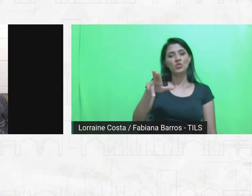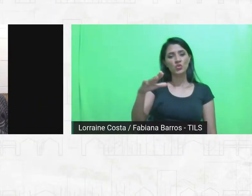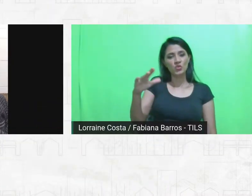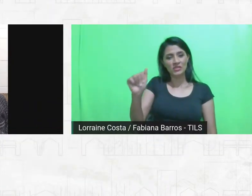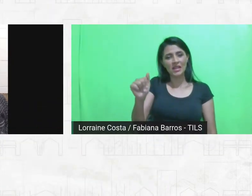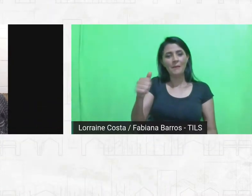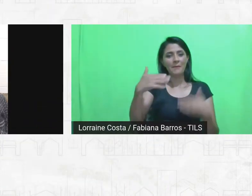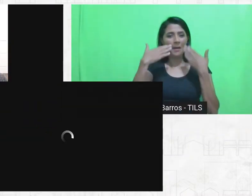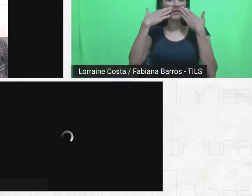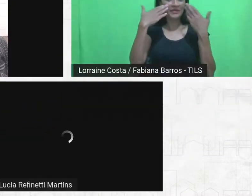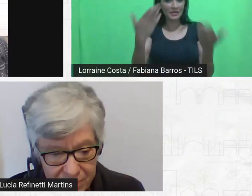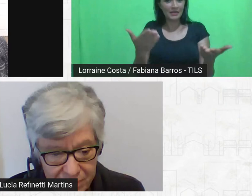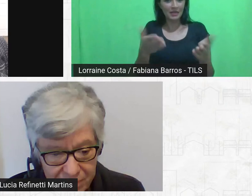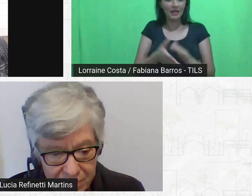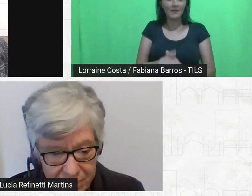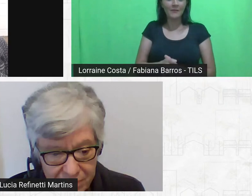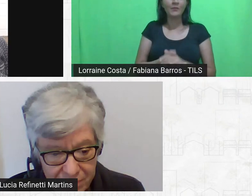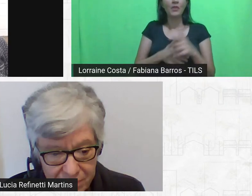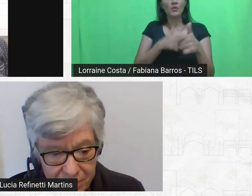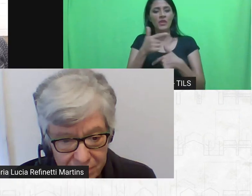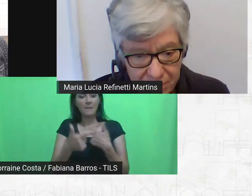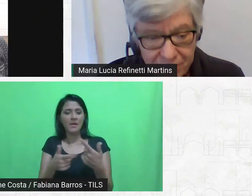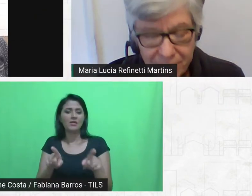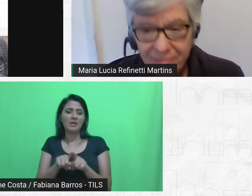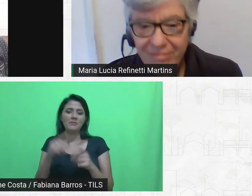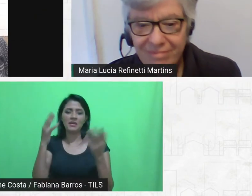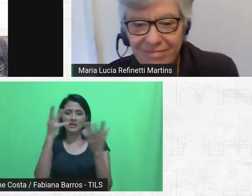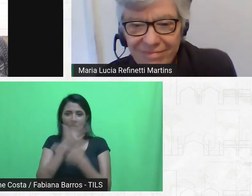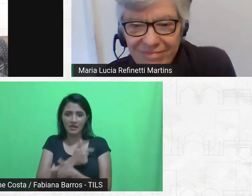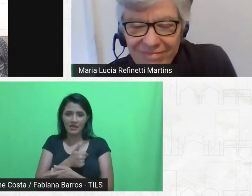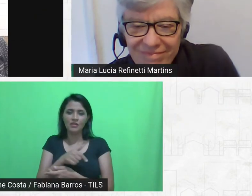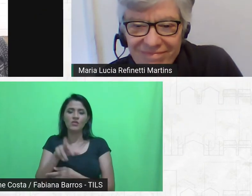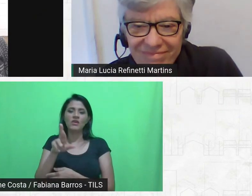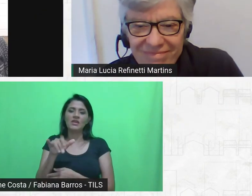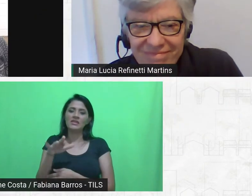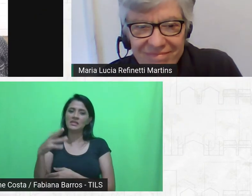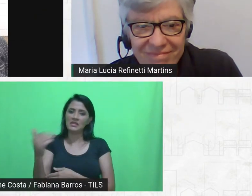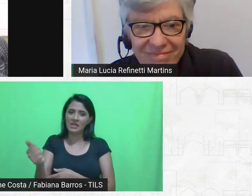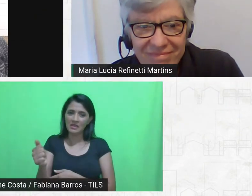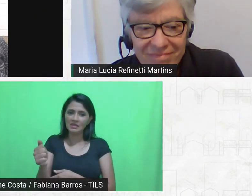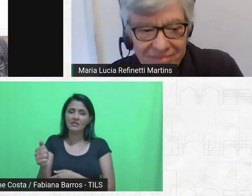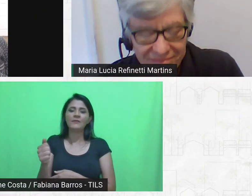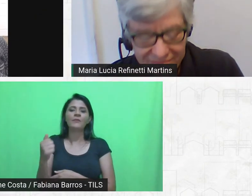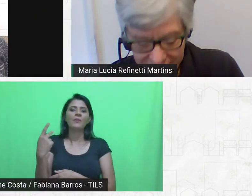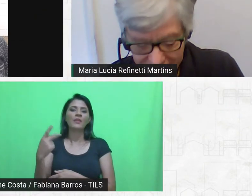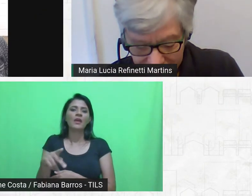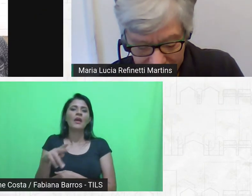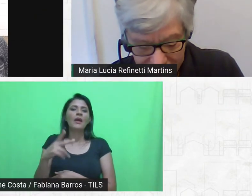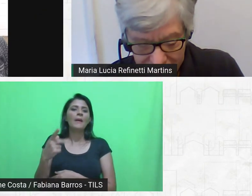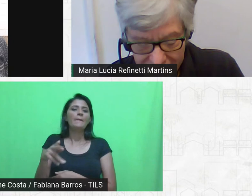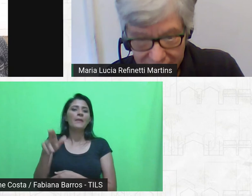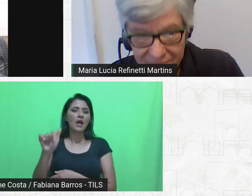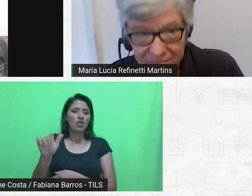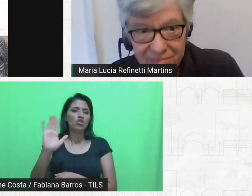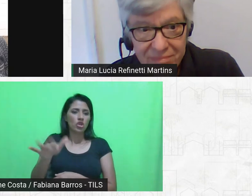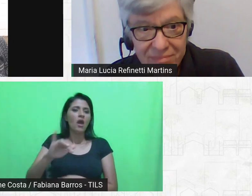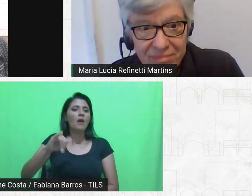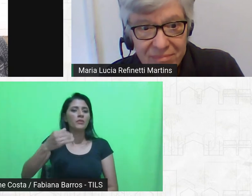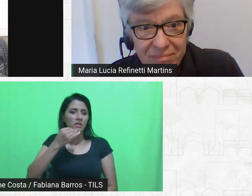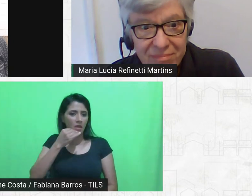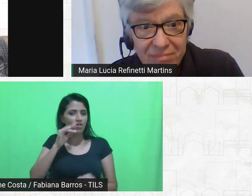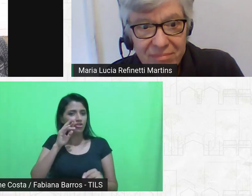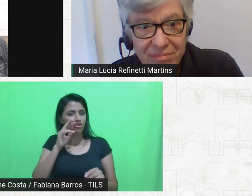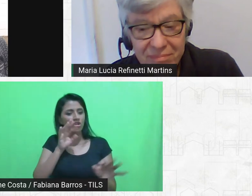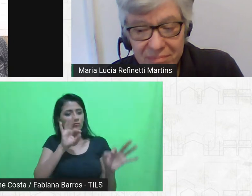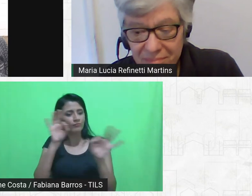apresentar um lindo trabalho também que é a residência arquitetura e urbanismo na Universidade de São Paulo e eu já tive a oportunidade de acompanhar algumas